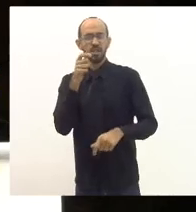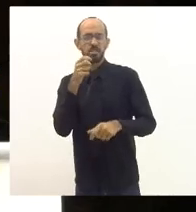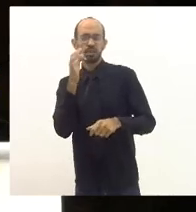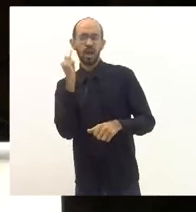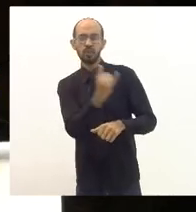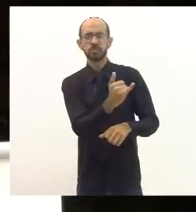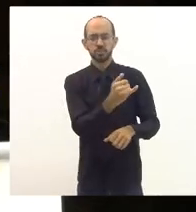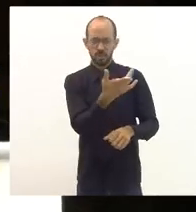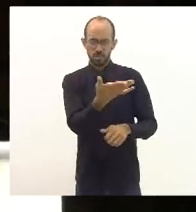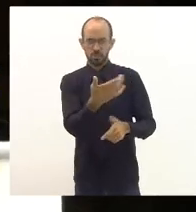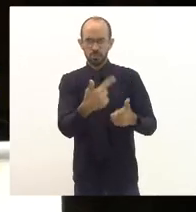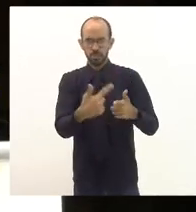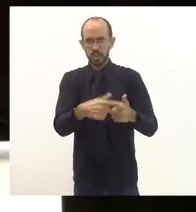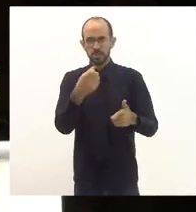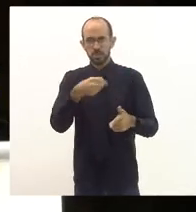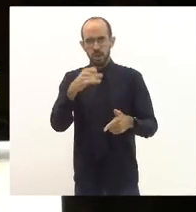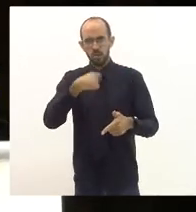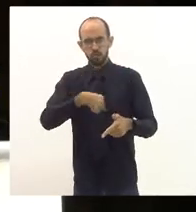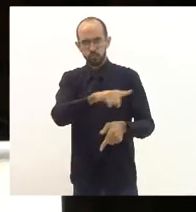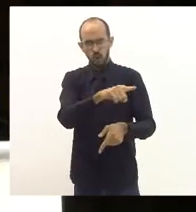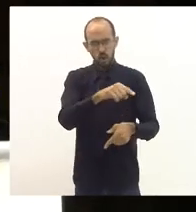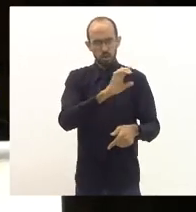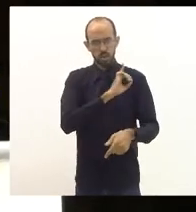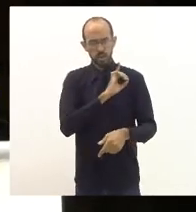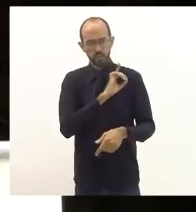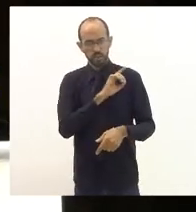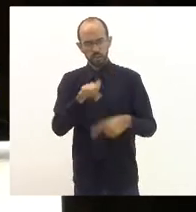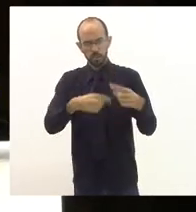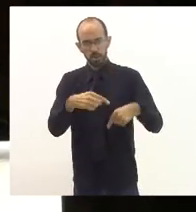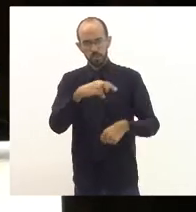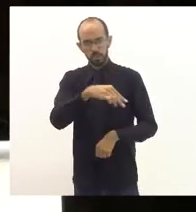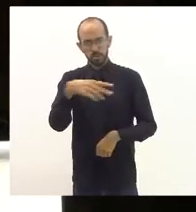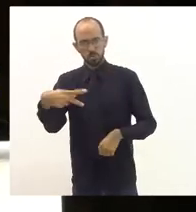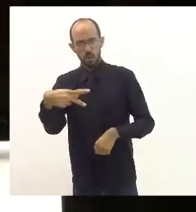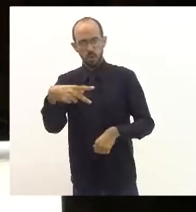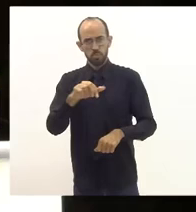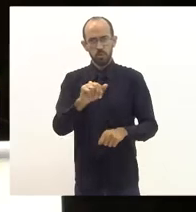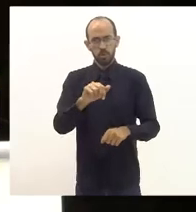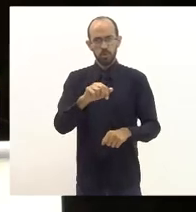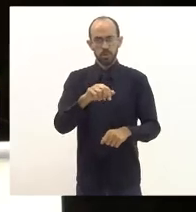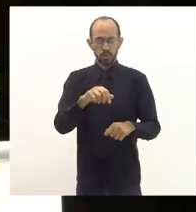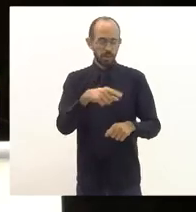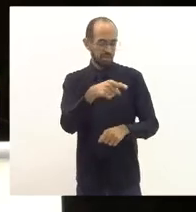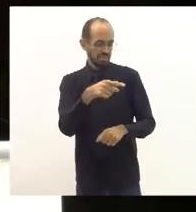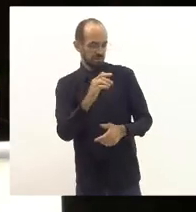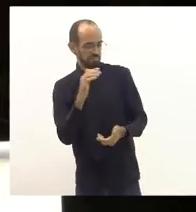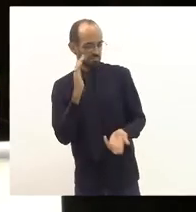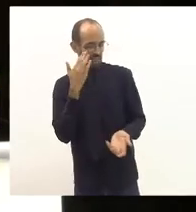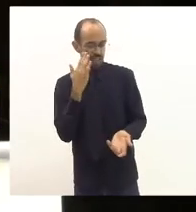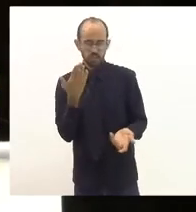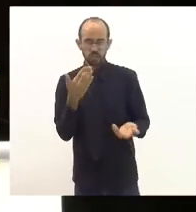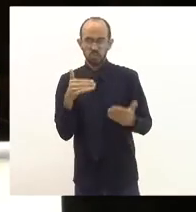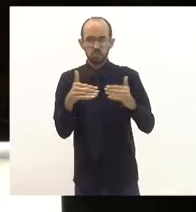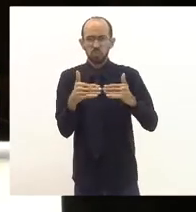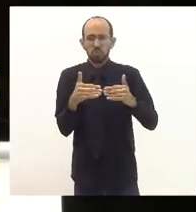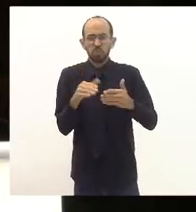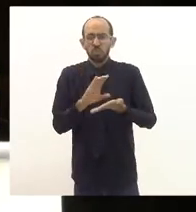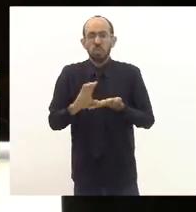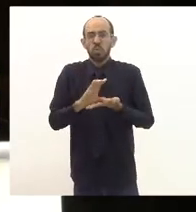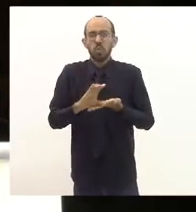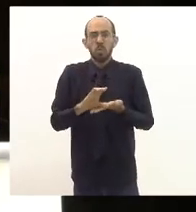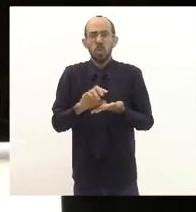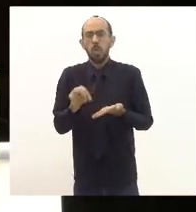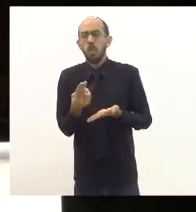na delegacia e faço os procedimentos, e, quando chega no Ministério Público, o MP entende que é inconstitucional, o MP